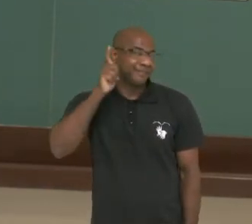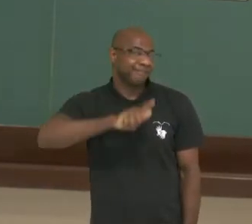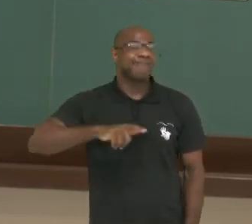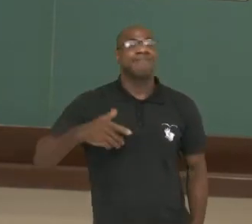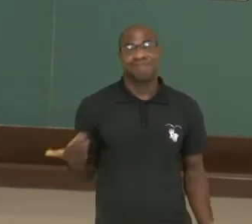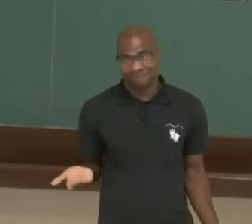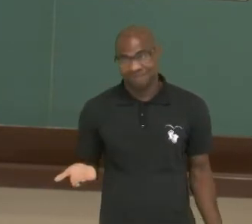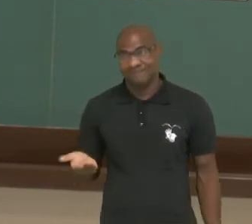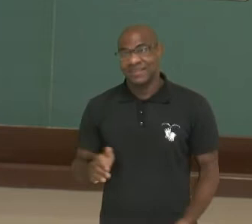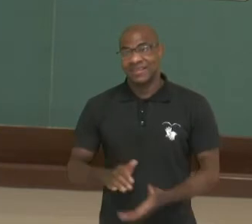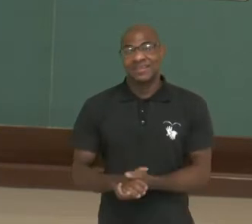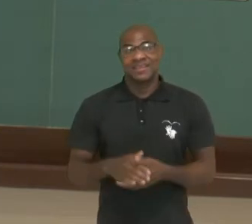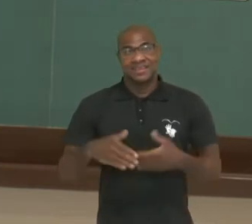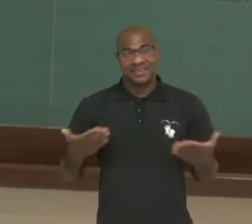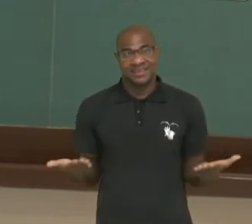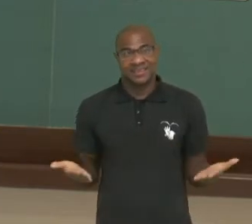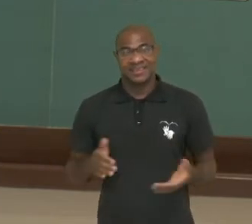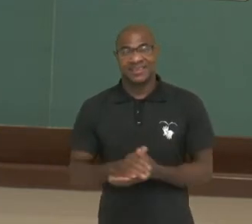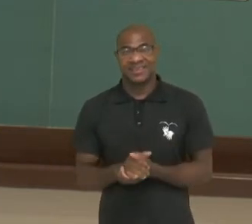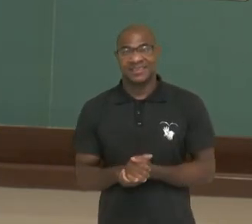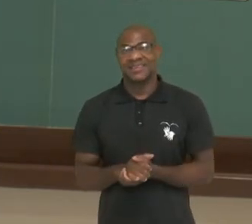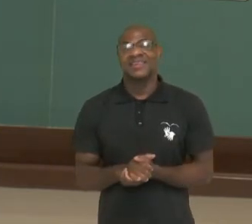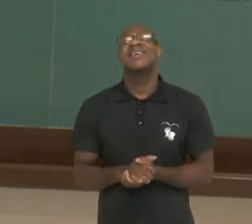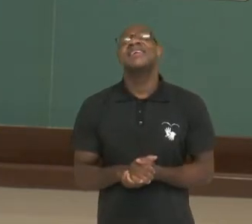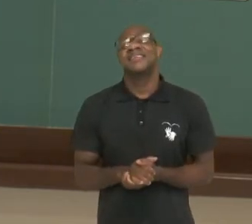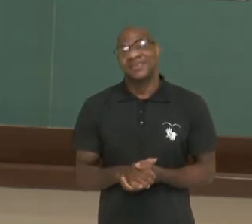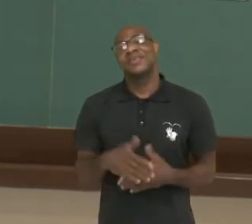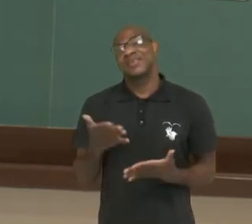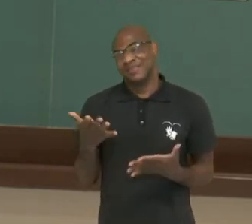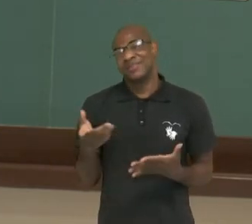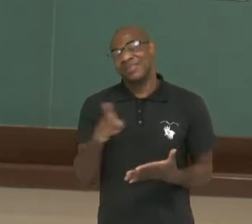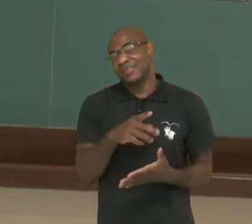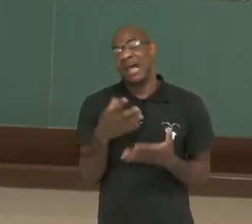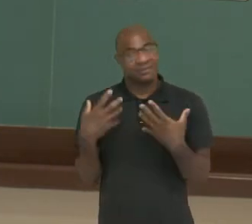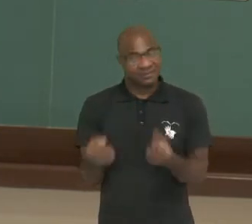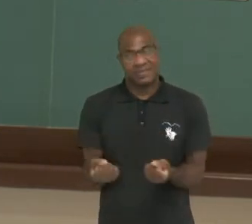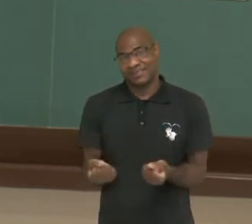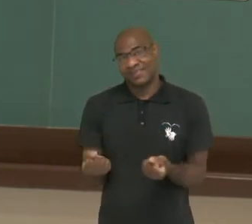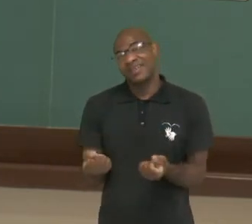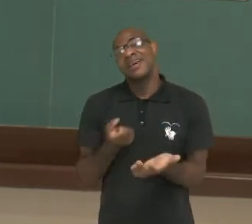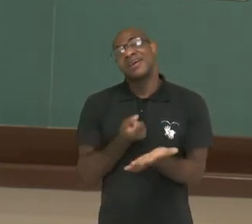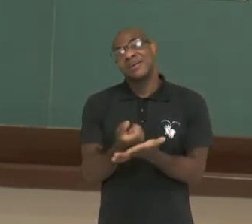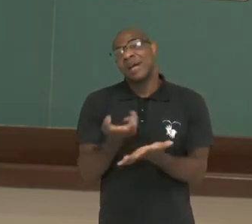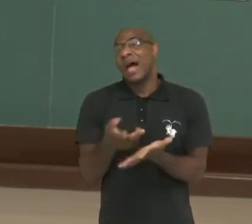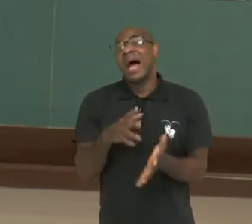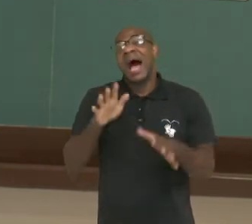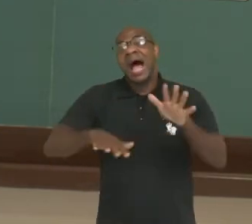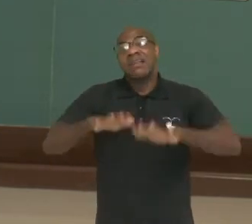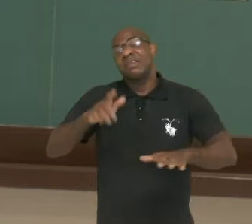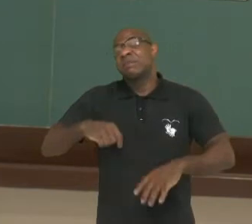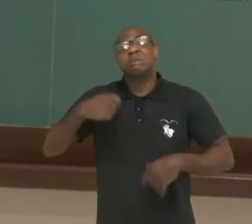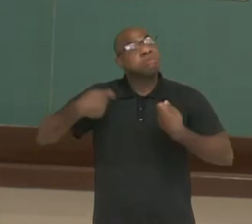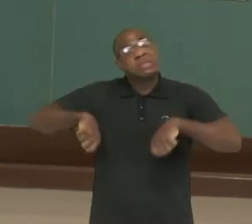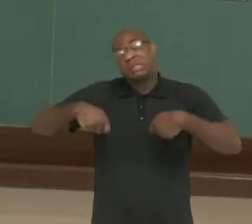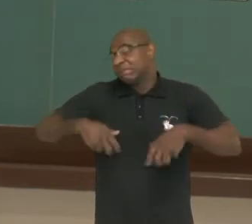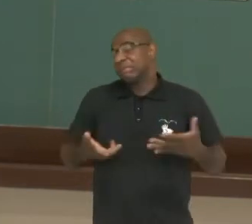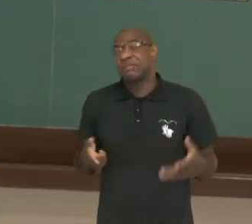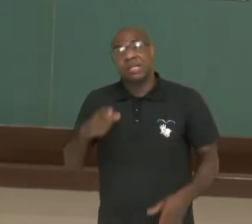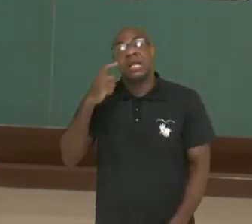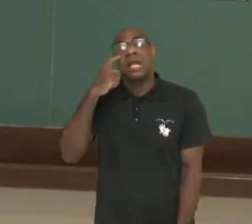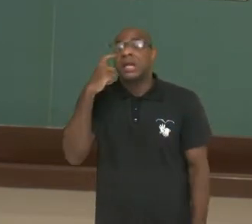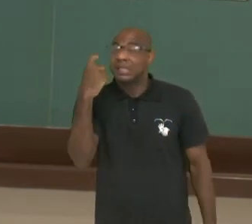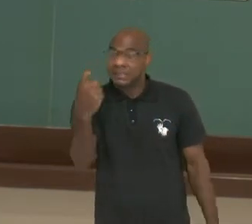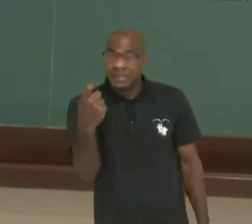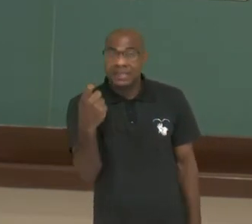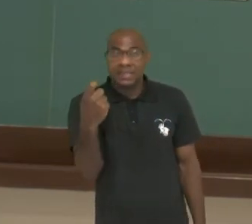muito propensos, né, a cair nas armadilhas de um consumismo muitas vezes desnecessário. Às vezes ele se interessa por